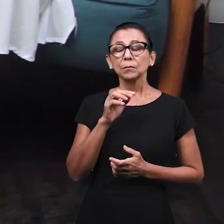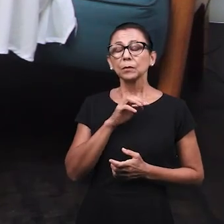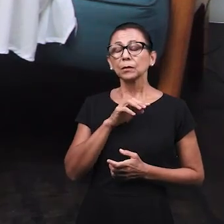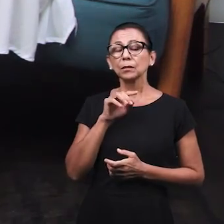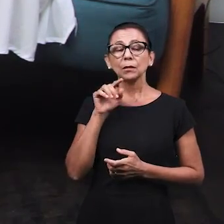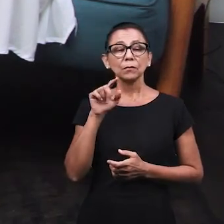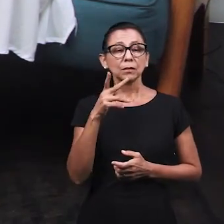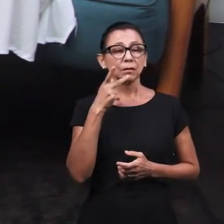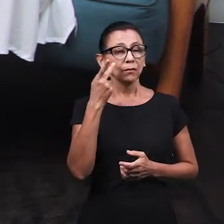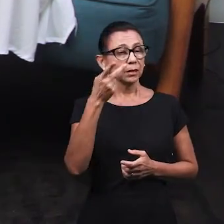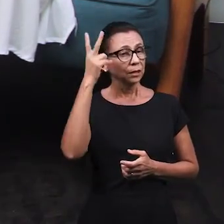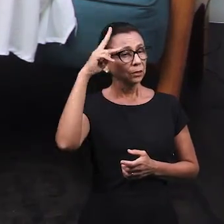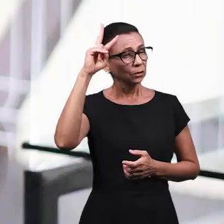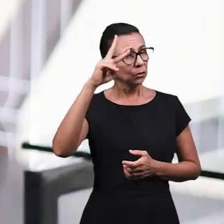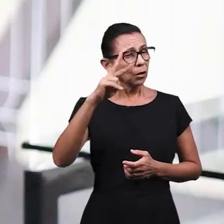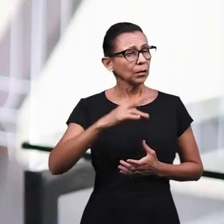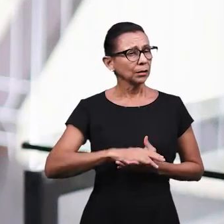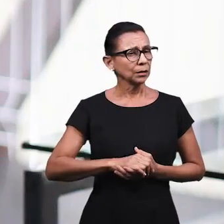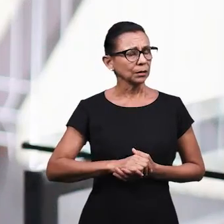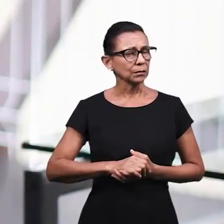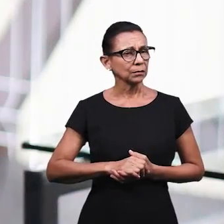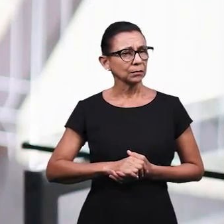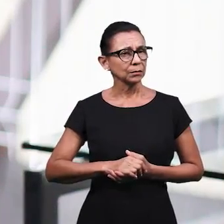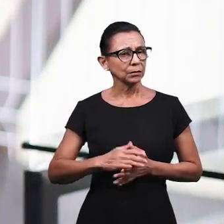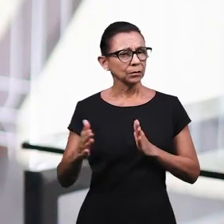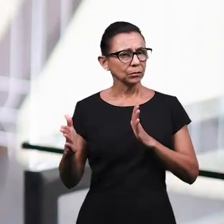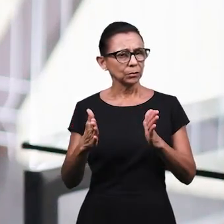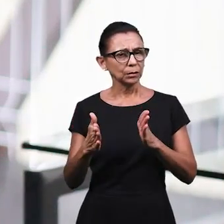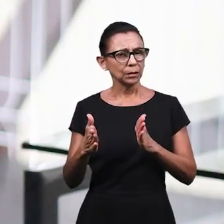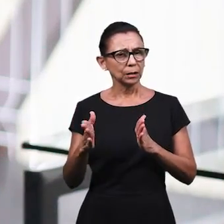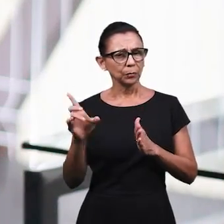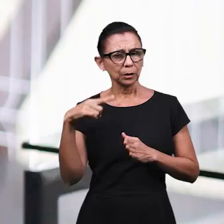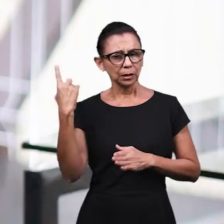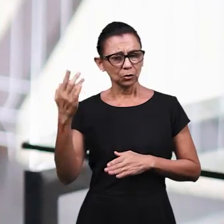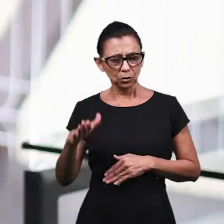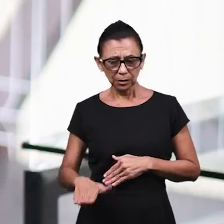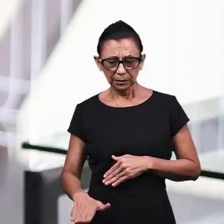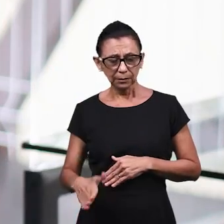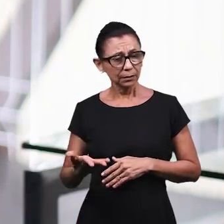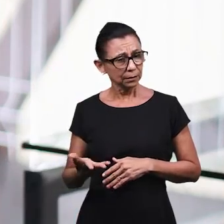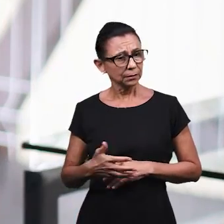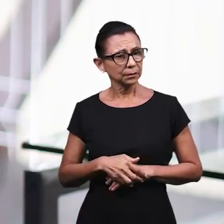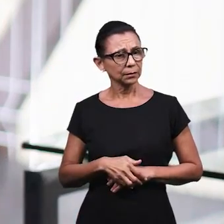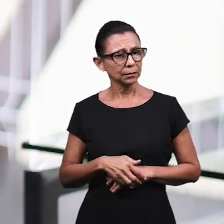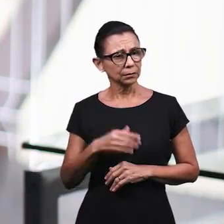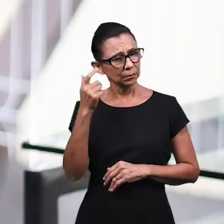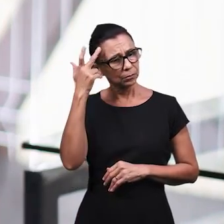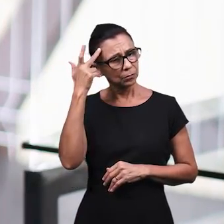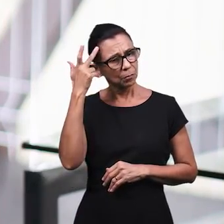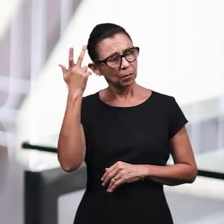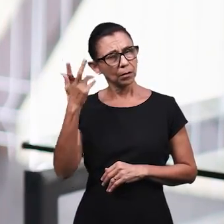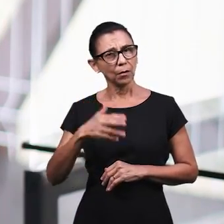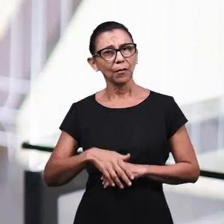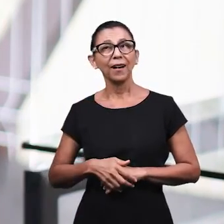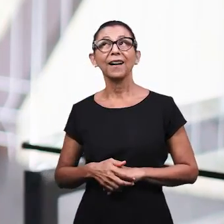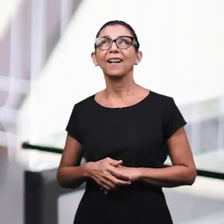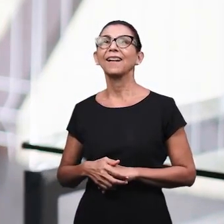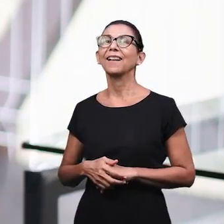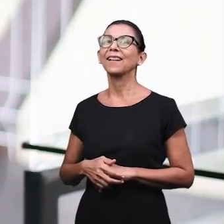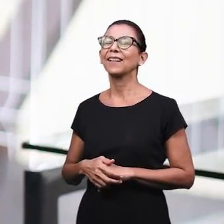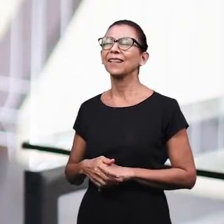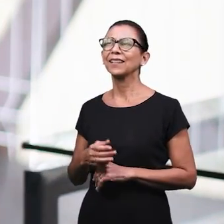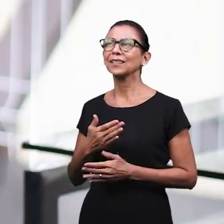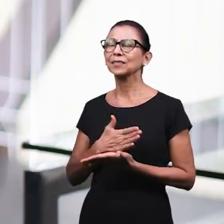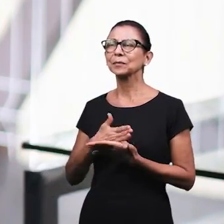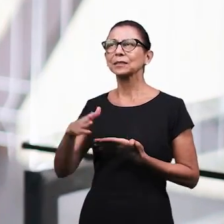gente era criança. E foi justamente isso. Eu me tranquei no meu quarto, orei ao Senhor e eu comecei a lembrar de quando